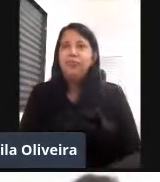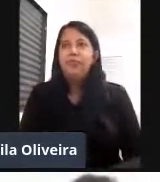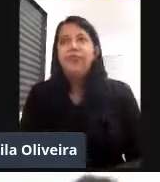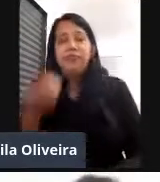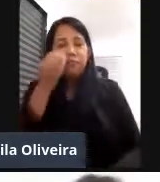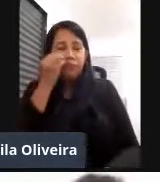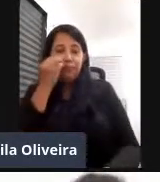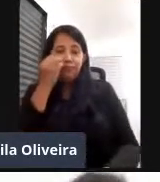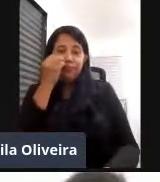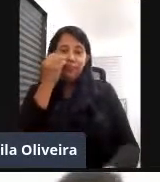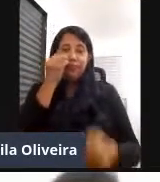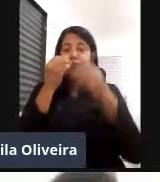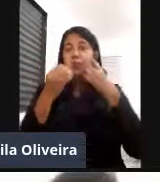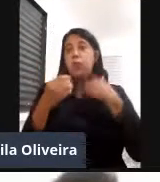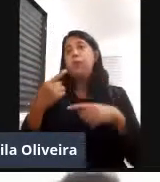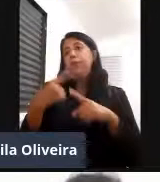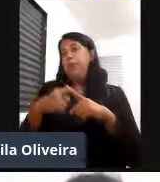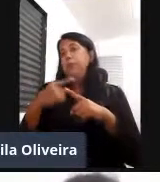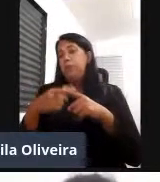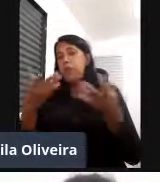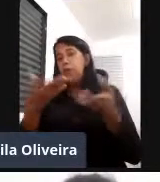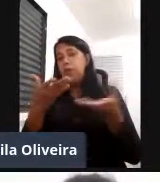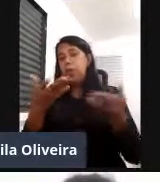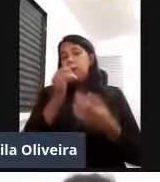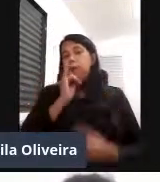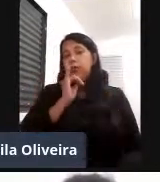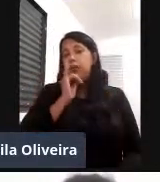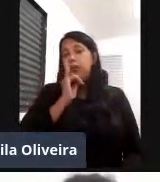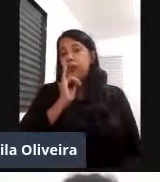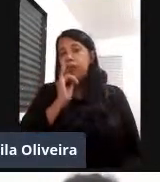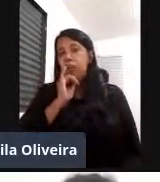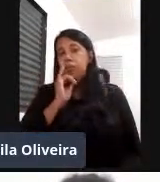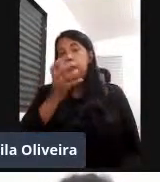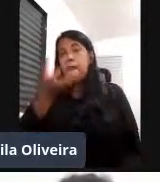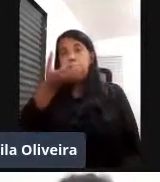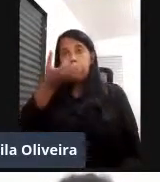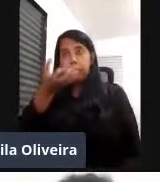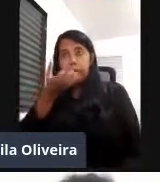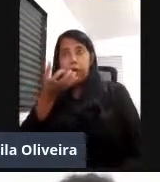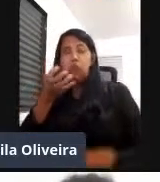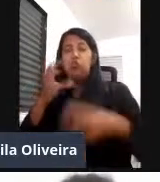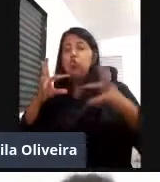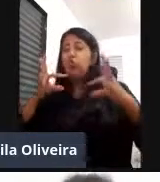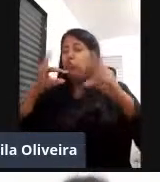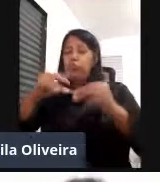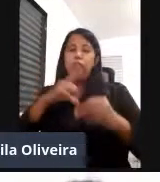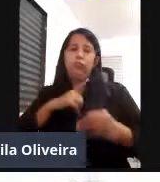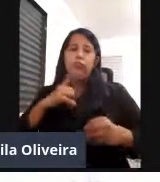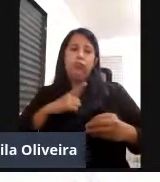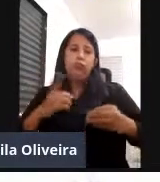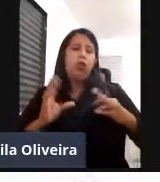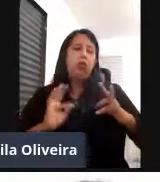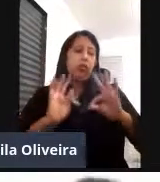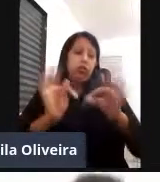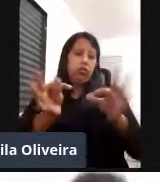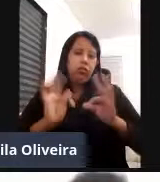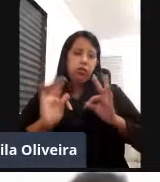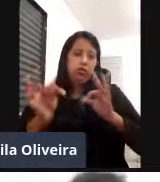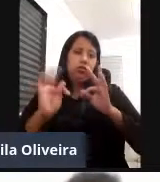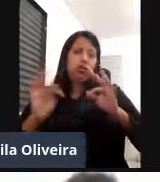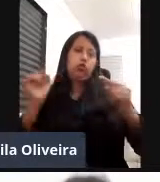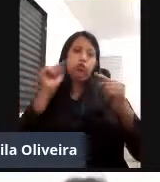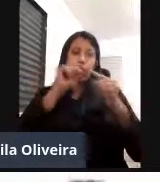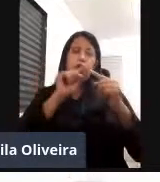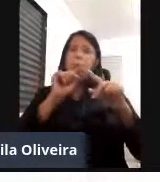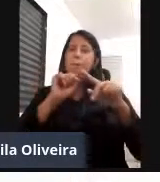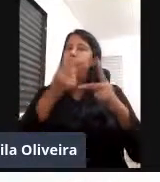E agora você está dizendo o que para o sistema? Olha, sistema, é o seguinte, eu quero tudo a respeito de tecnologia,